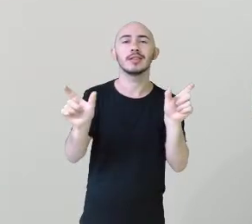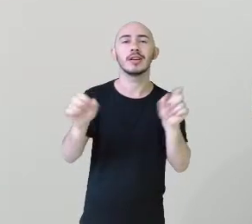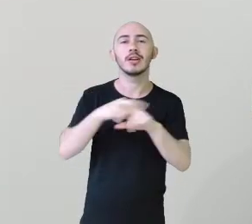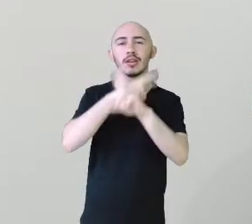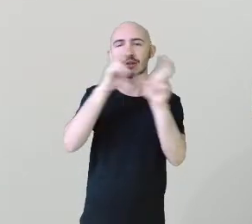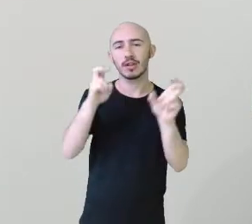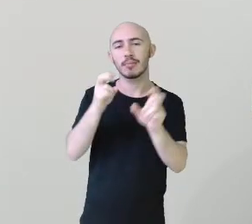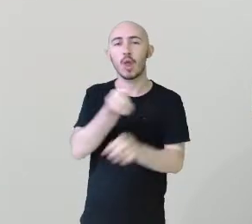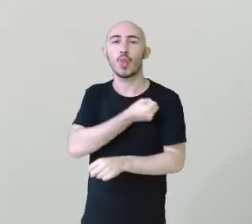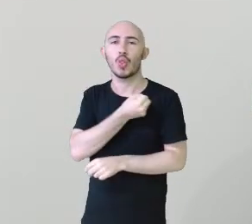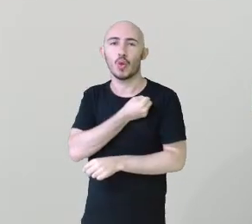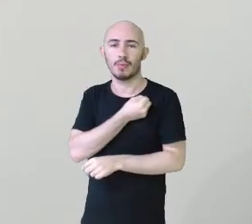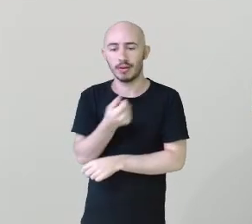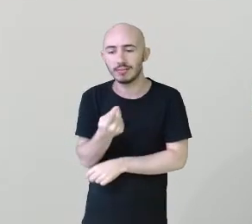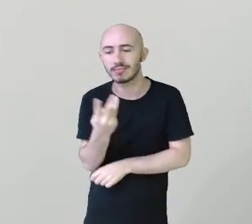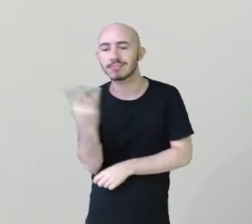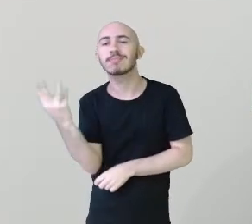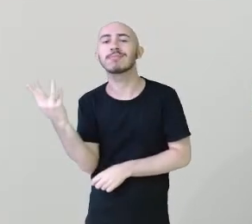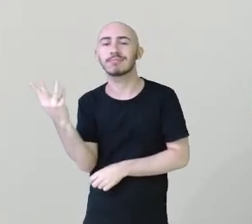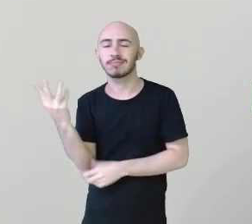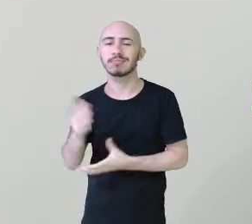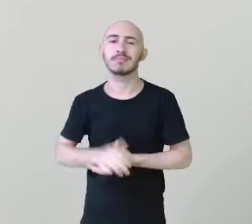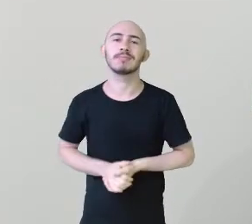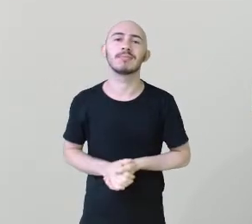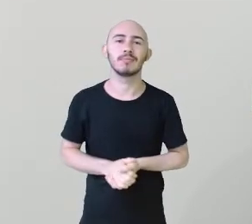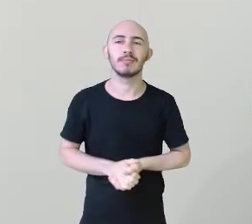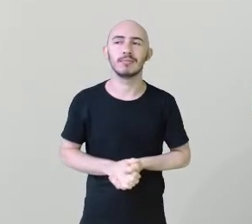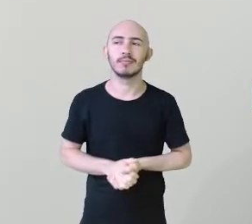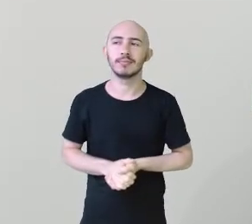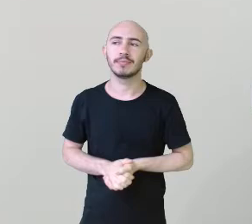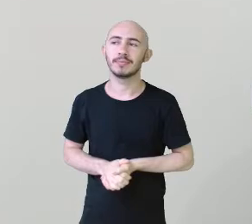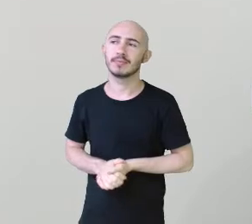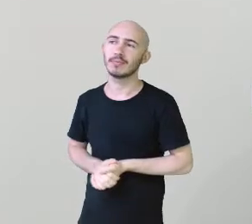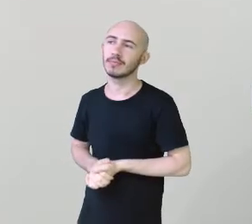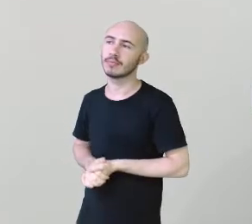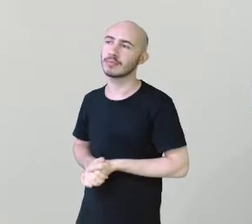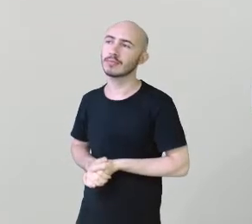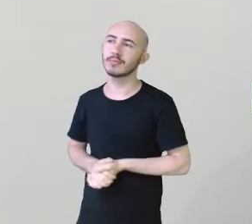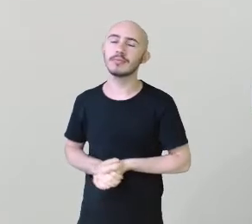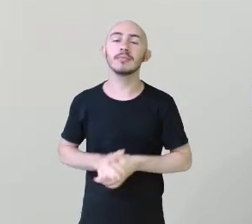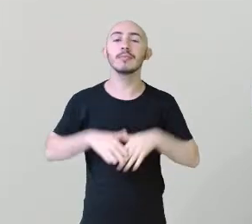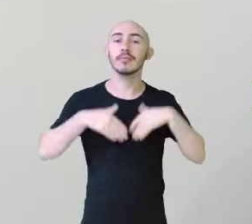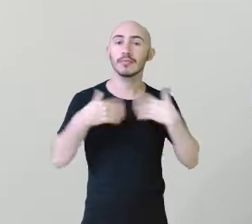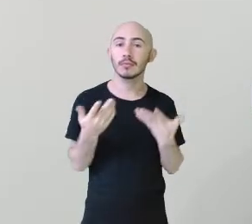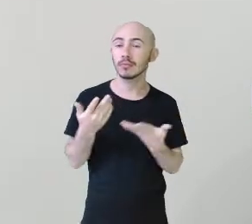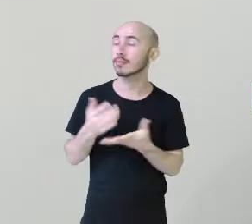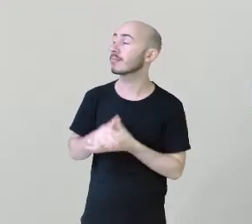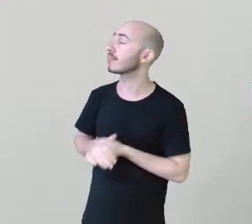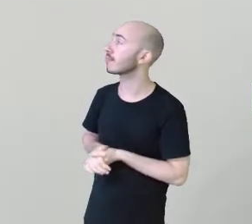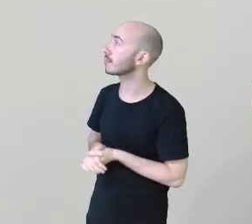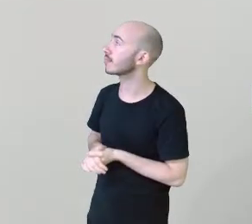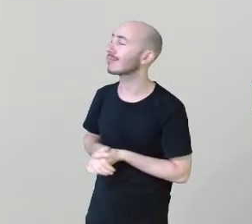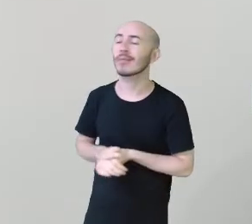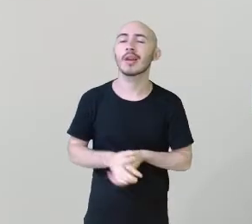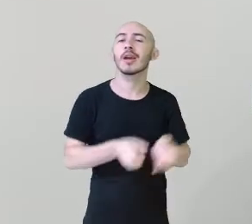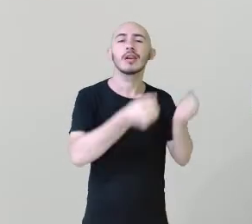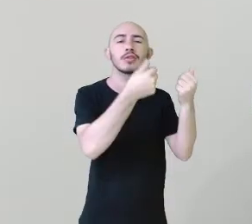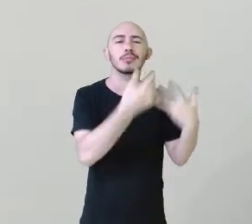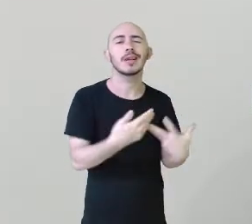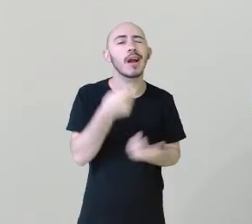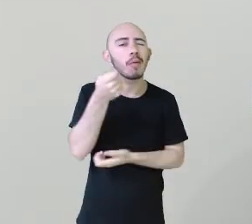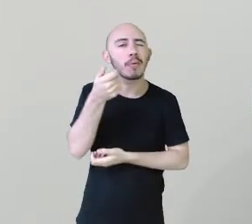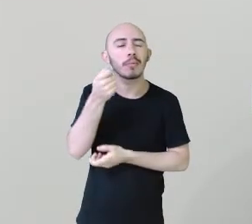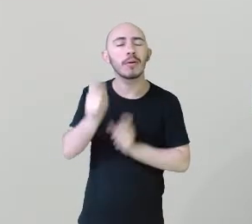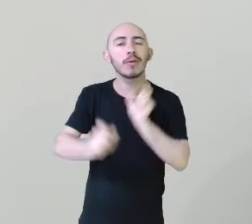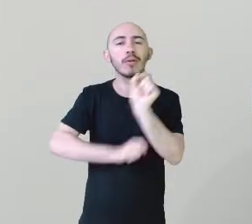ao número singular e plural. E aí a gente vai explicar um pouquinho